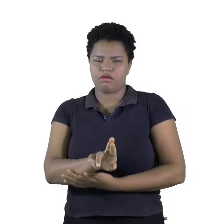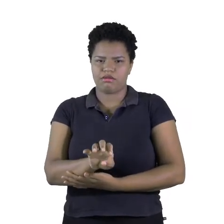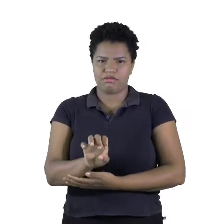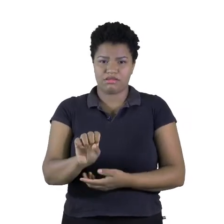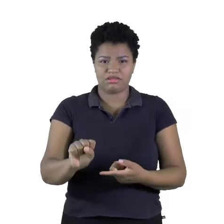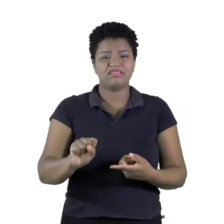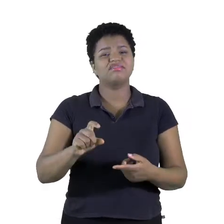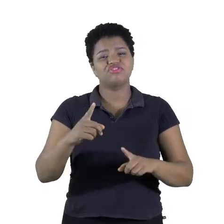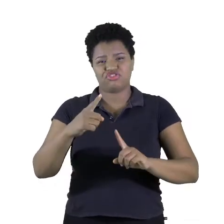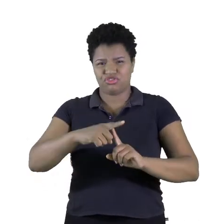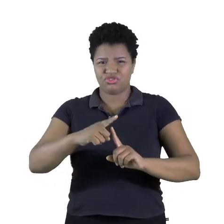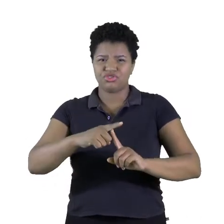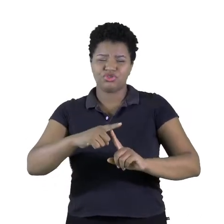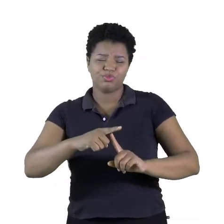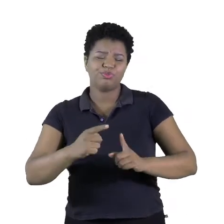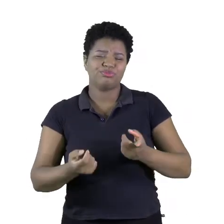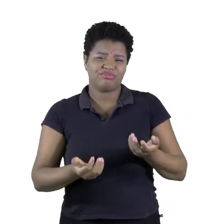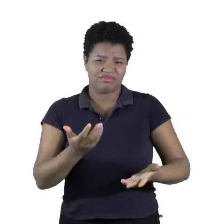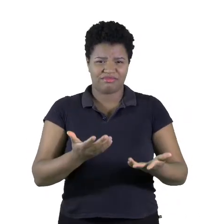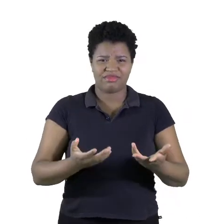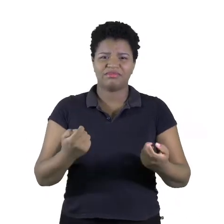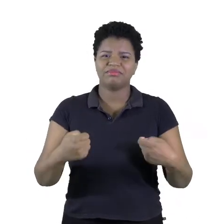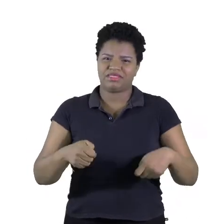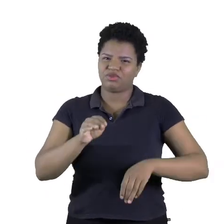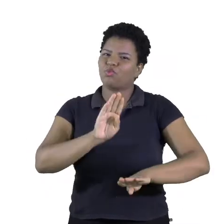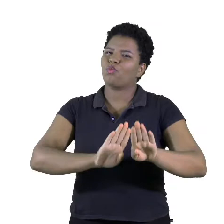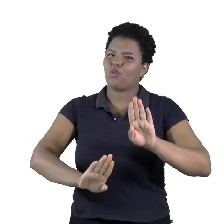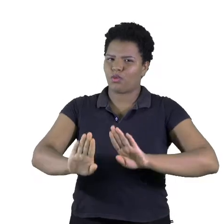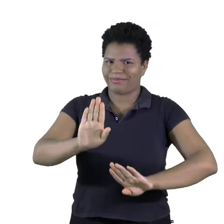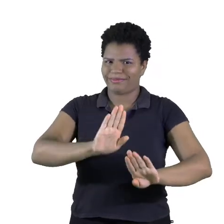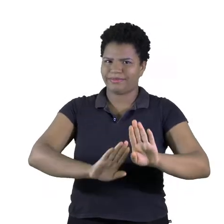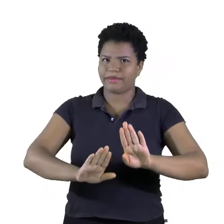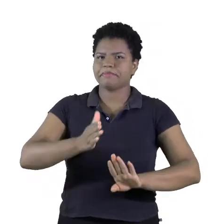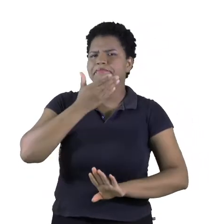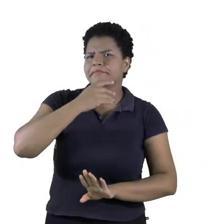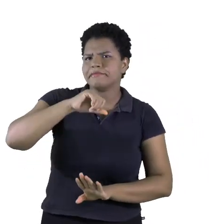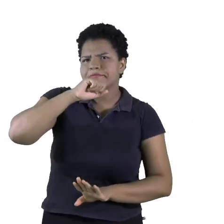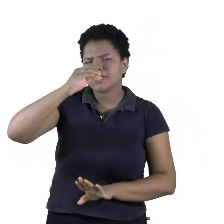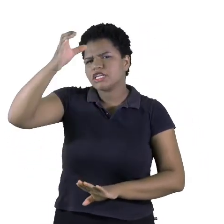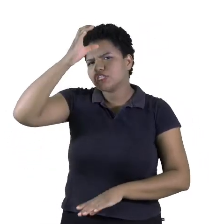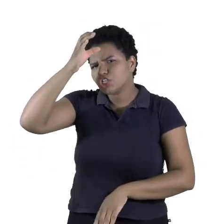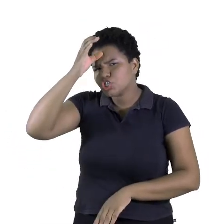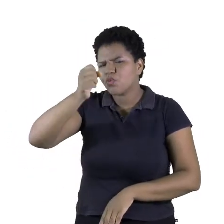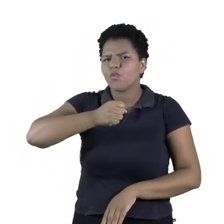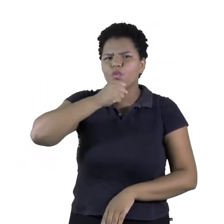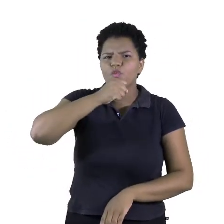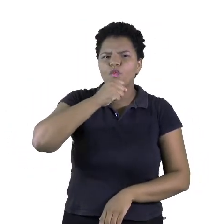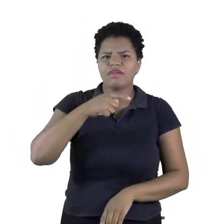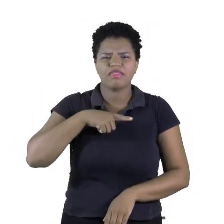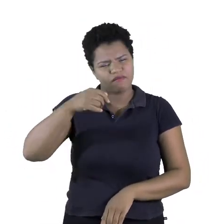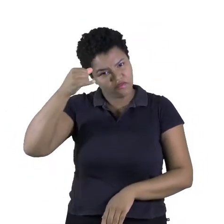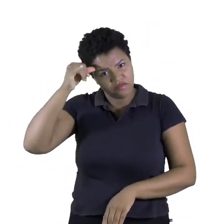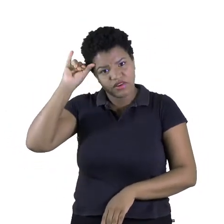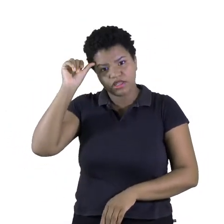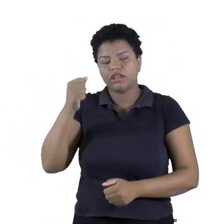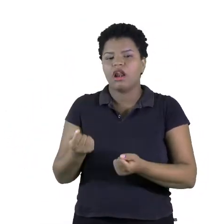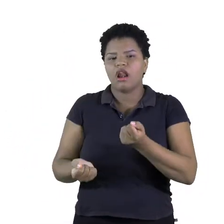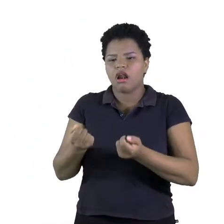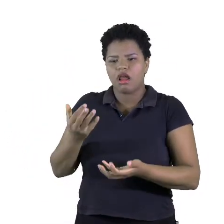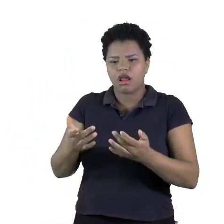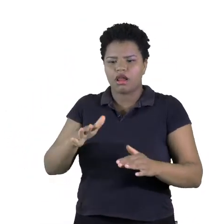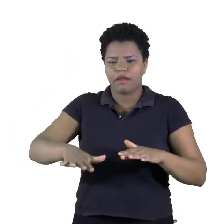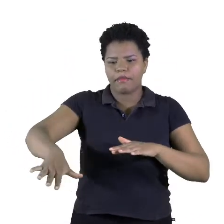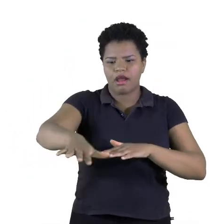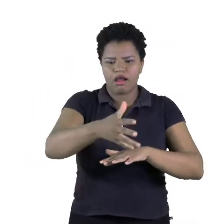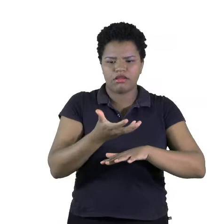cuidado ali, tá? Principalmente se você tem alguém, um papai, um tio, um vovô que tem a fazenda, ele faz a queimada no pasto ali, para